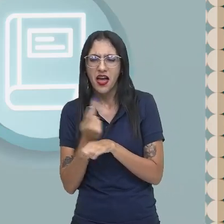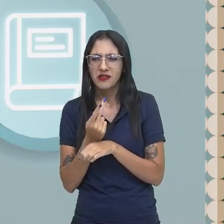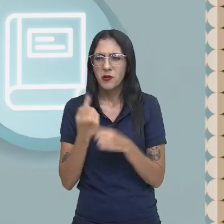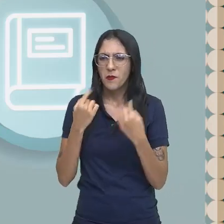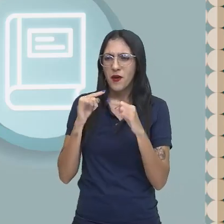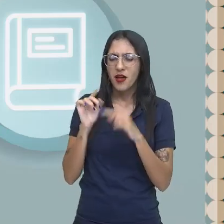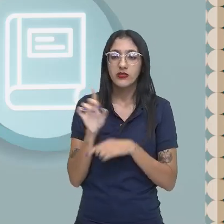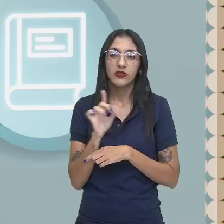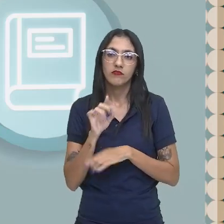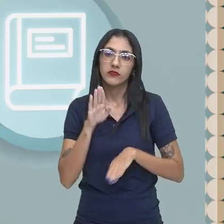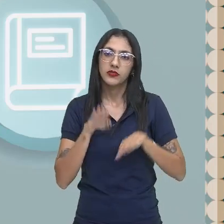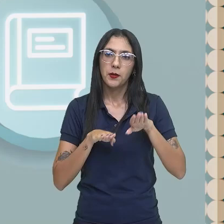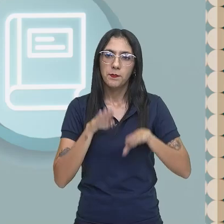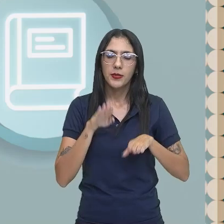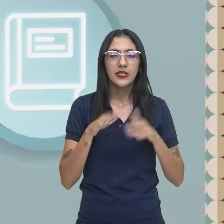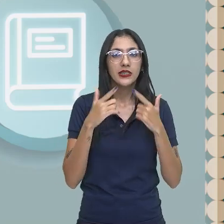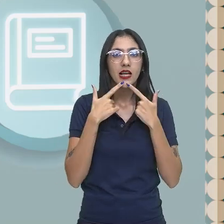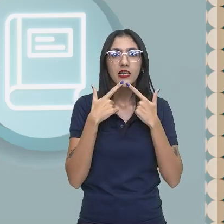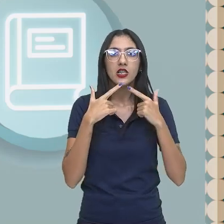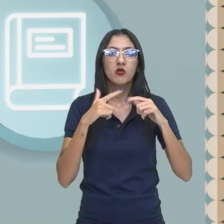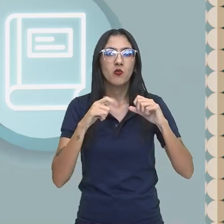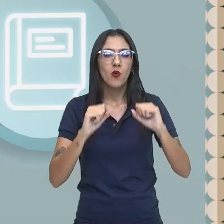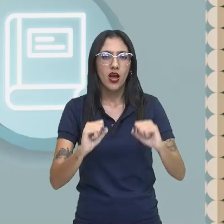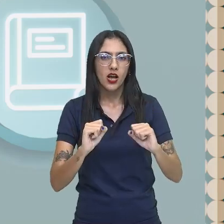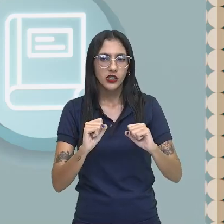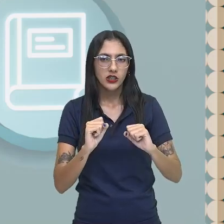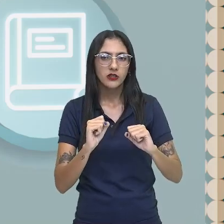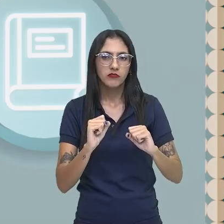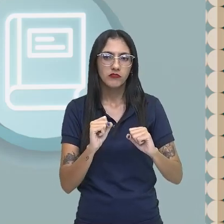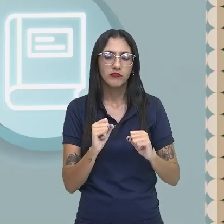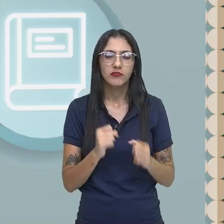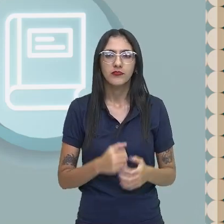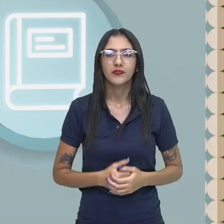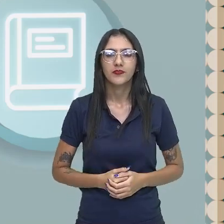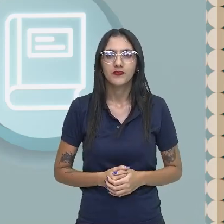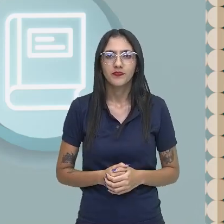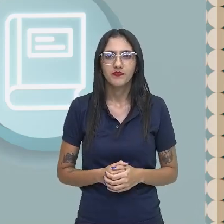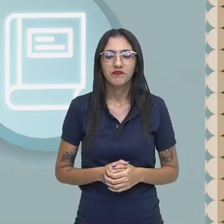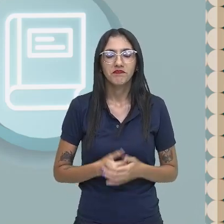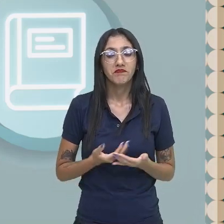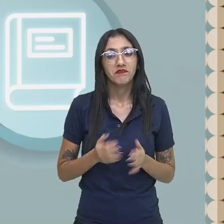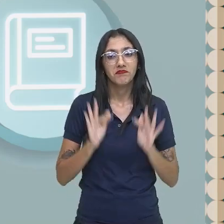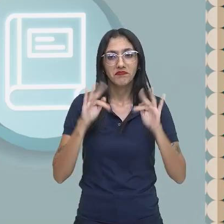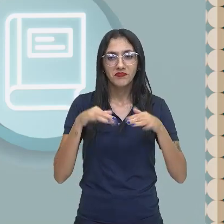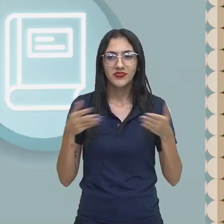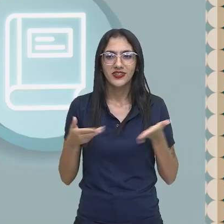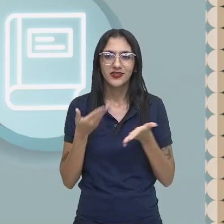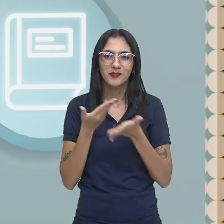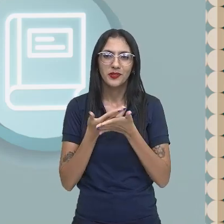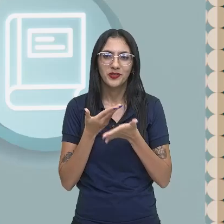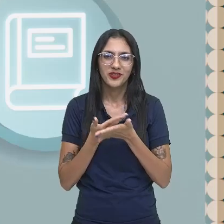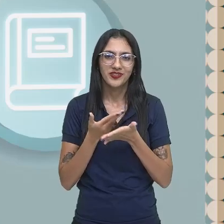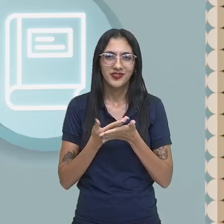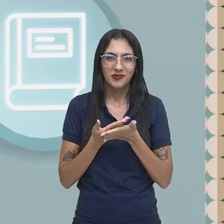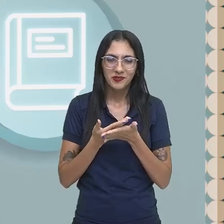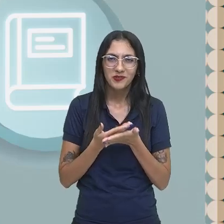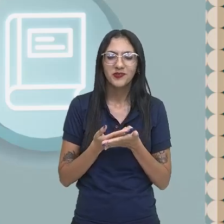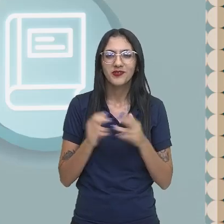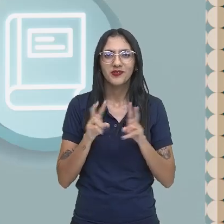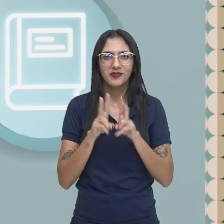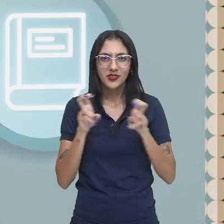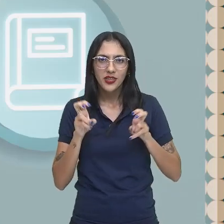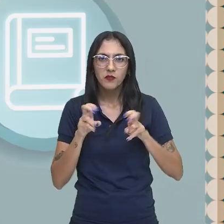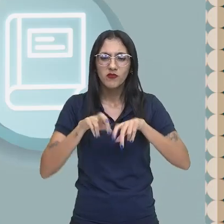o tipo de linguagem no momento adequado, no momento certo. Então, esta foi a nossa aula de hoje. Trabalhamos